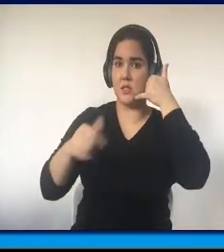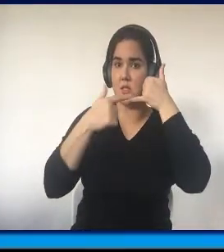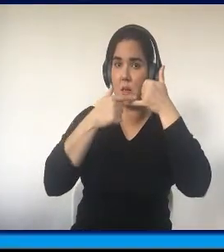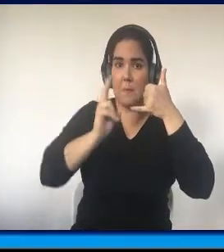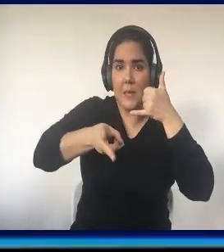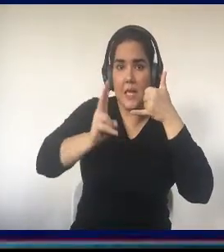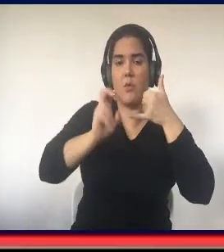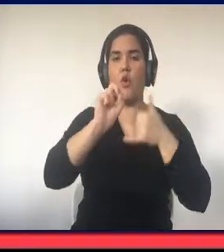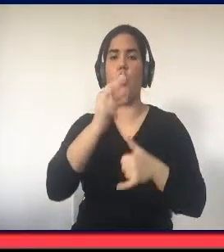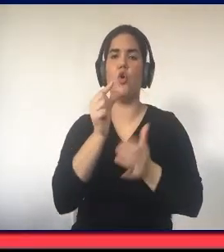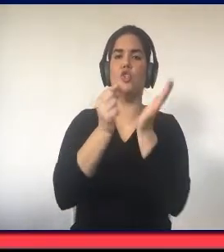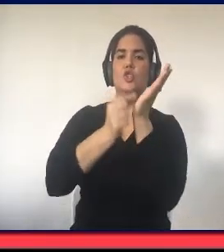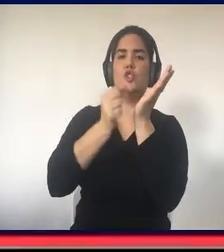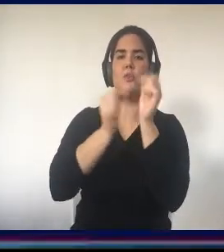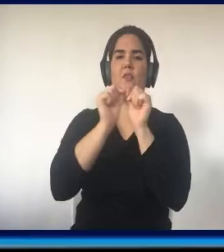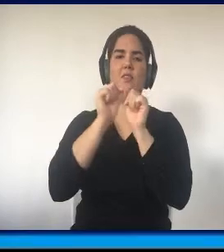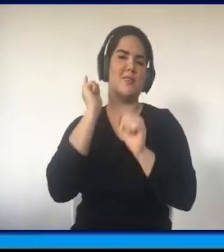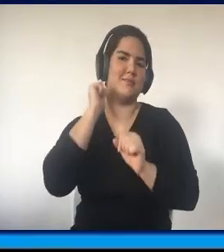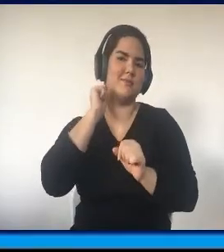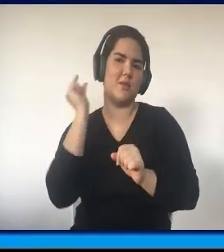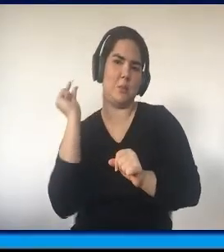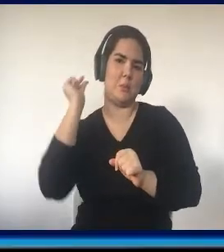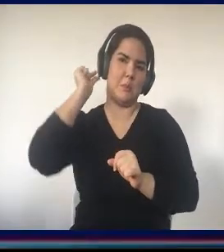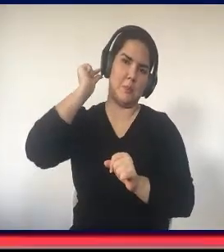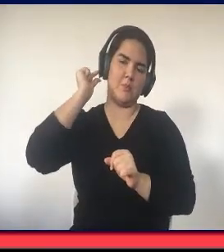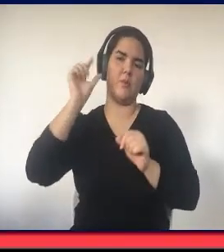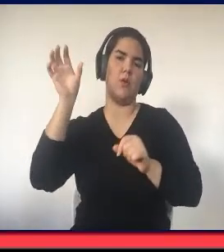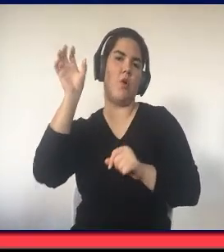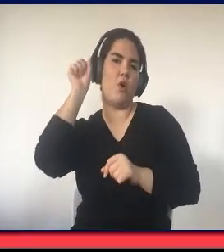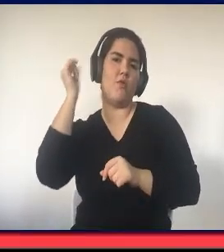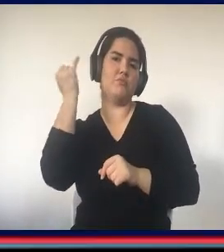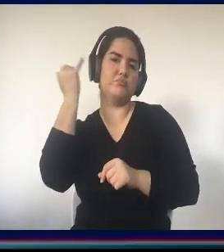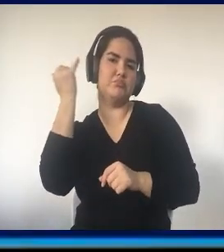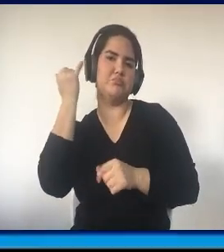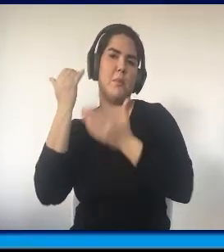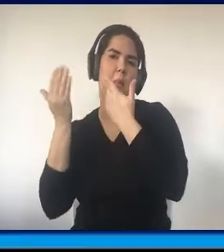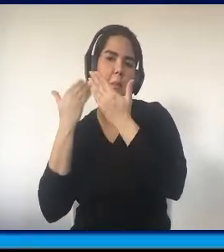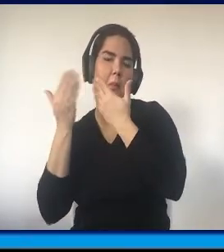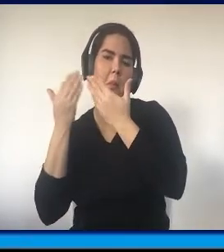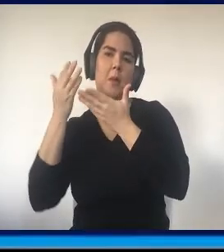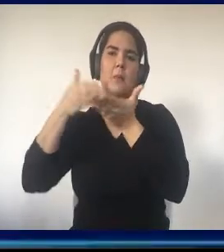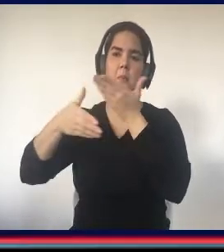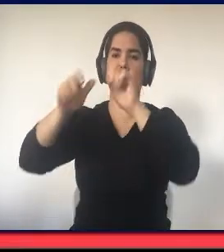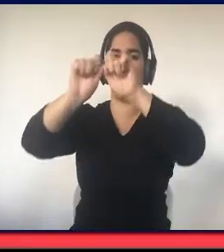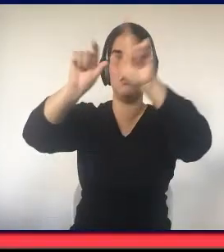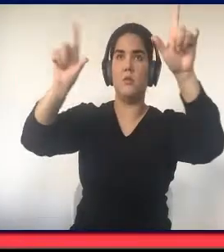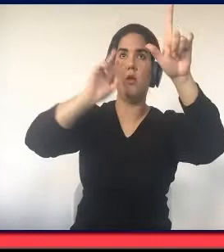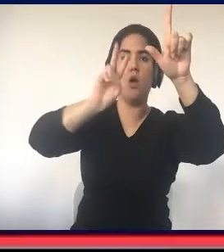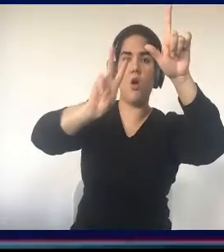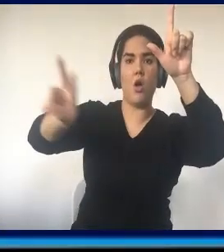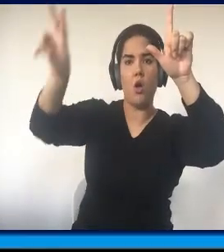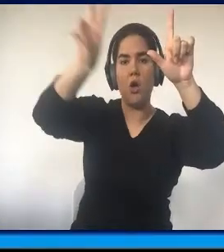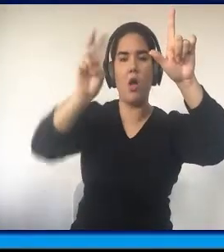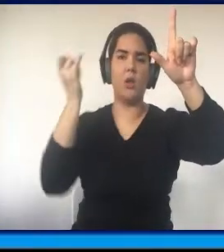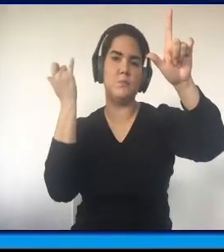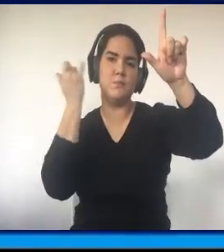no sistema coclear, que tu vai escutar as coisas ali, as pessoas vão começar a conversar contigo por ali, tu vai olhar filme por ali, tu vai ver tudo por ali, tu vai sonhar por ali.